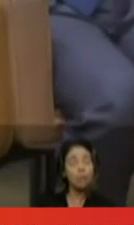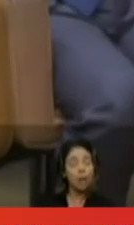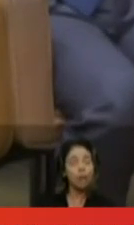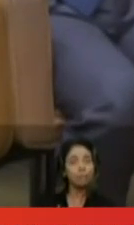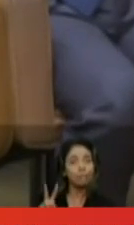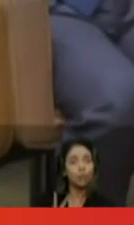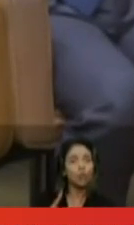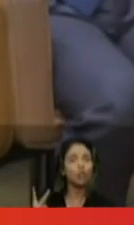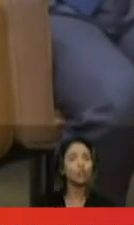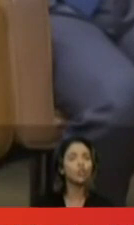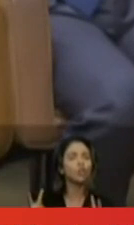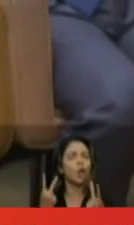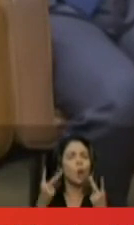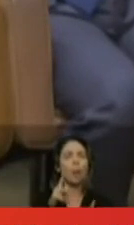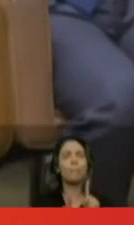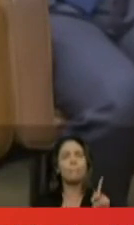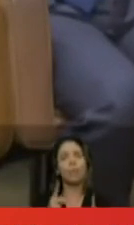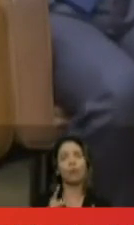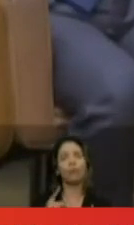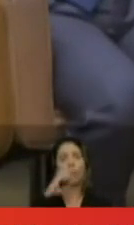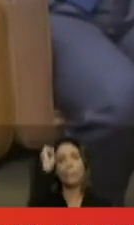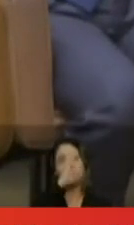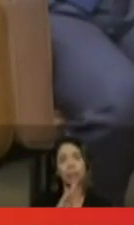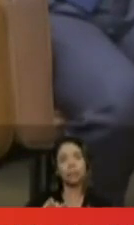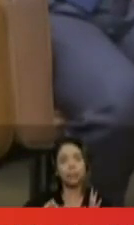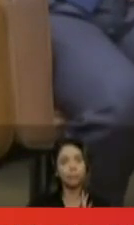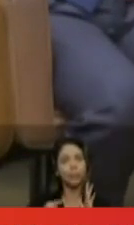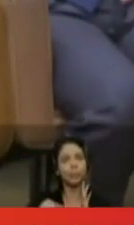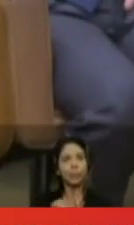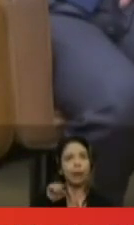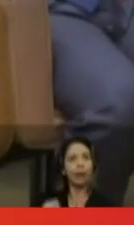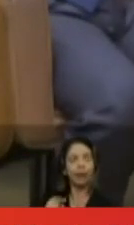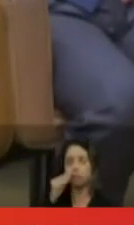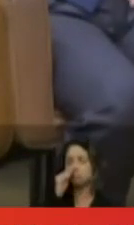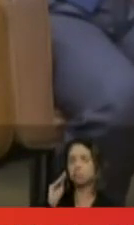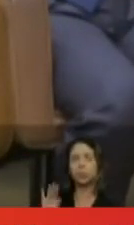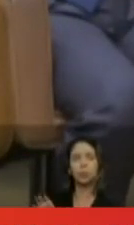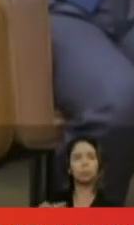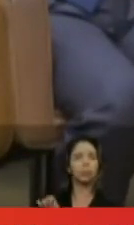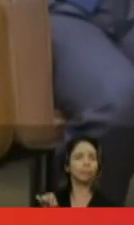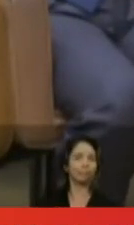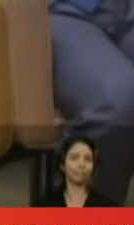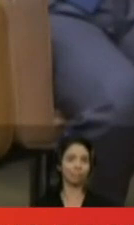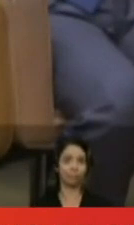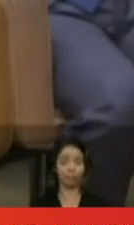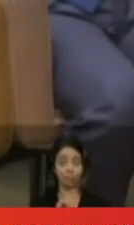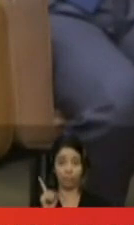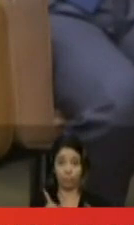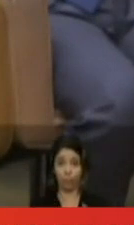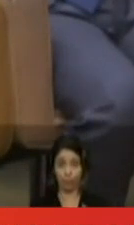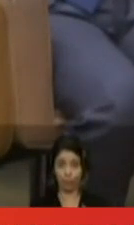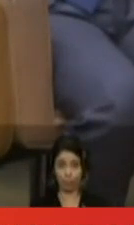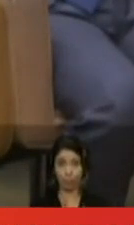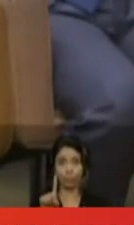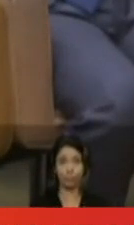você garanta a independência. E eu vi muita gente, inclusive de direita, criticando o voto secreto para a presidência do Senado. Vou fazer algo aqui